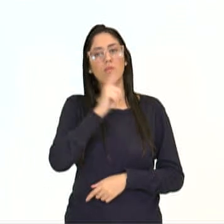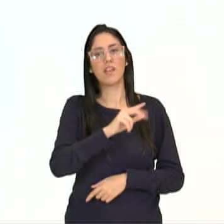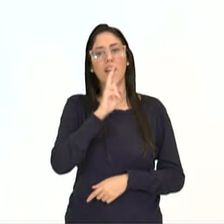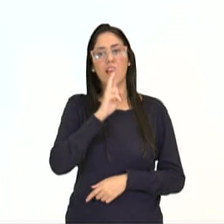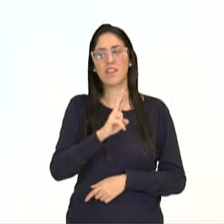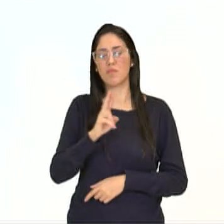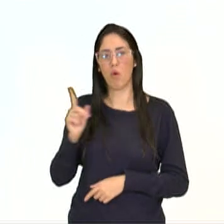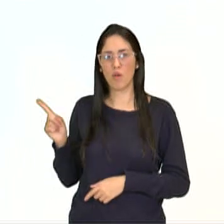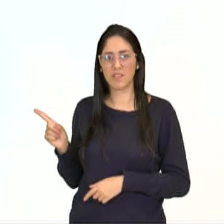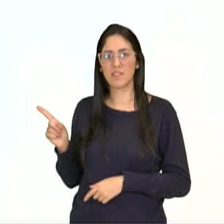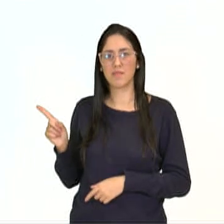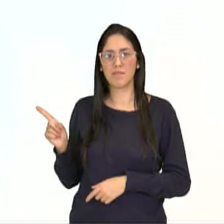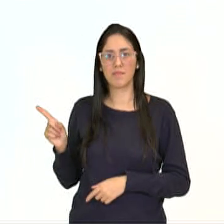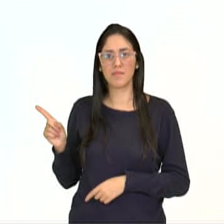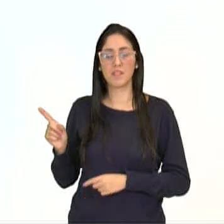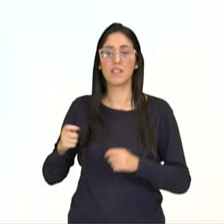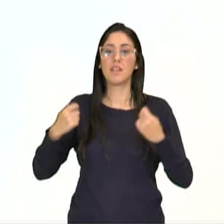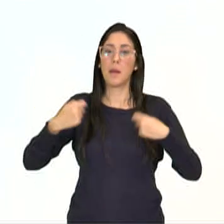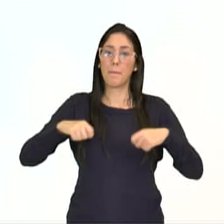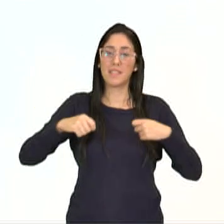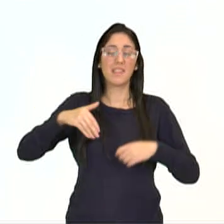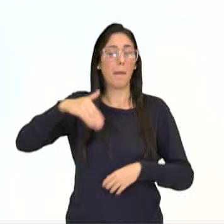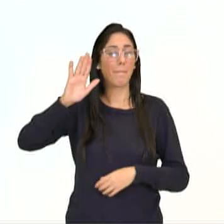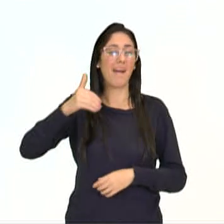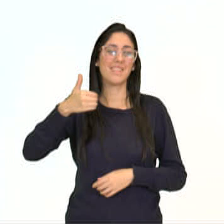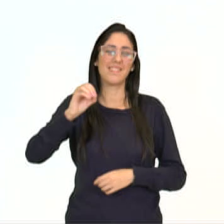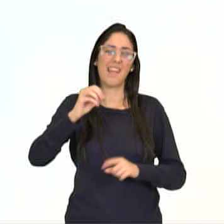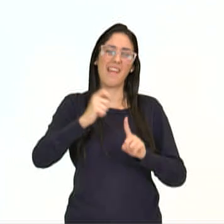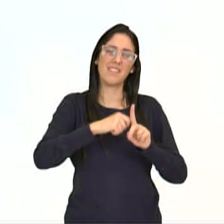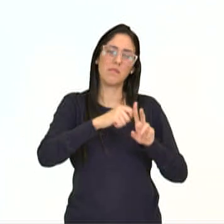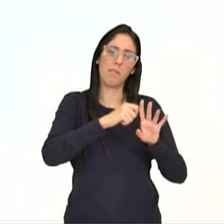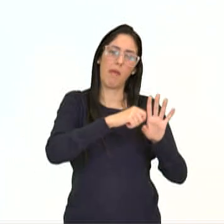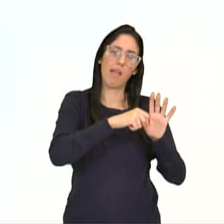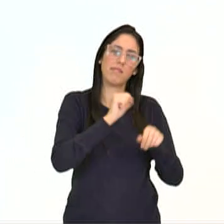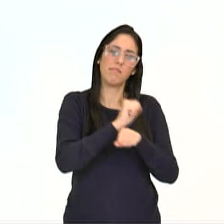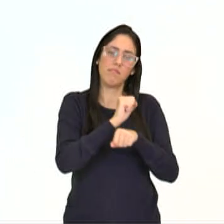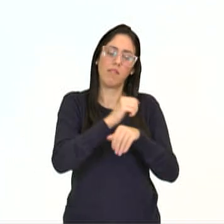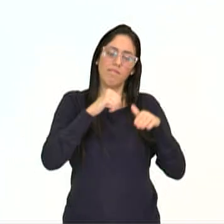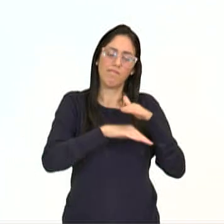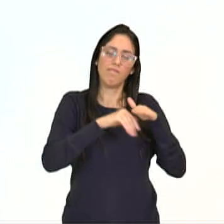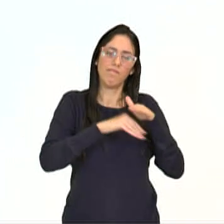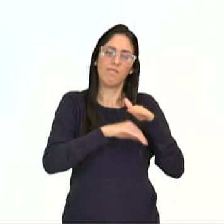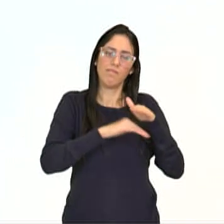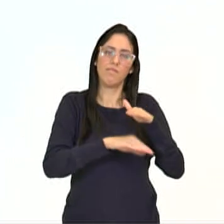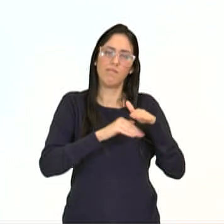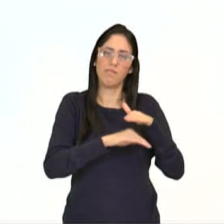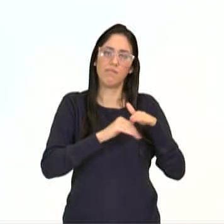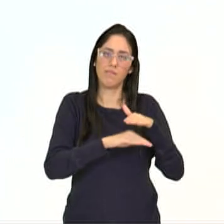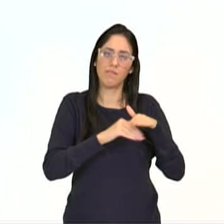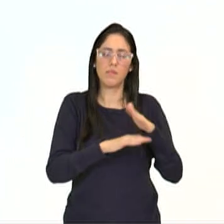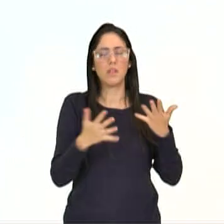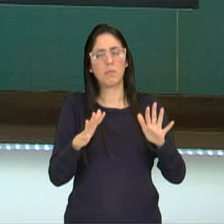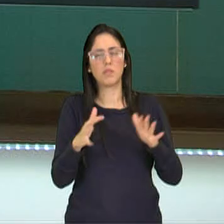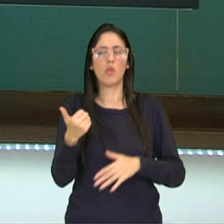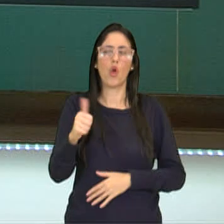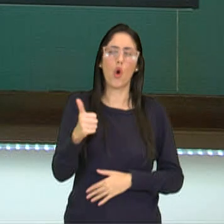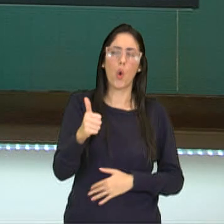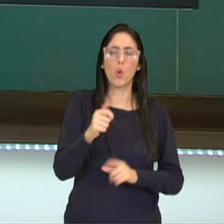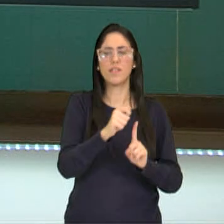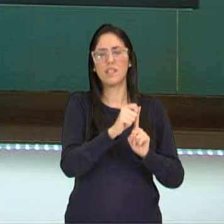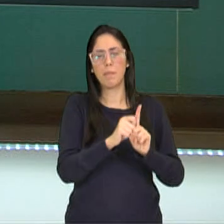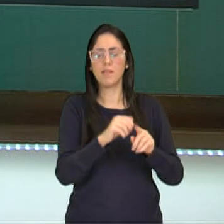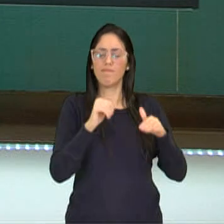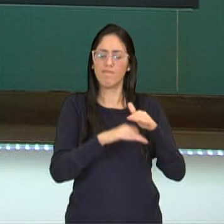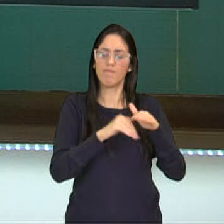ele vai precisar mais de 10 meses, né? Não tem como dizer 10 meses, então provavelmente ele vai ter que esperar 11 meses para atingir